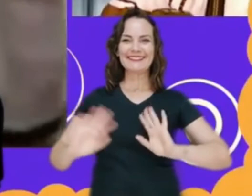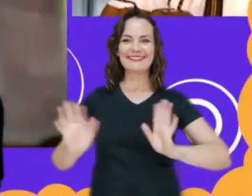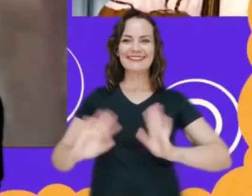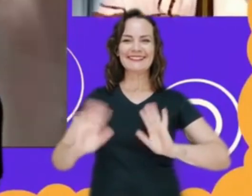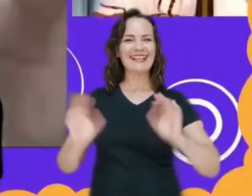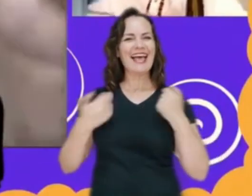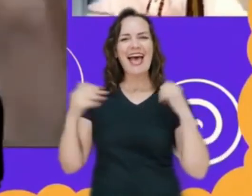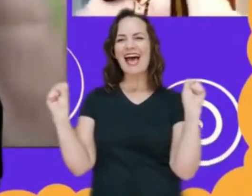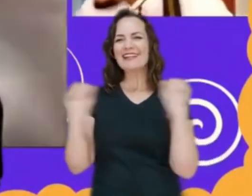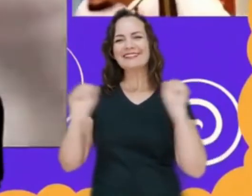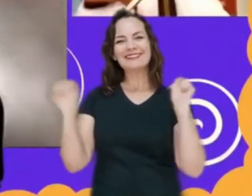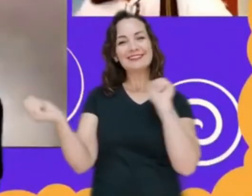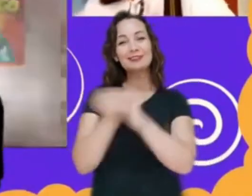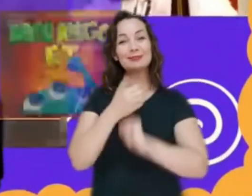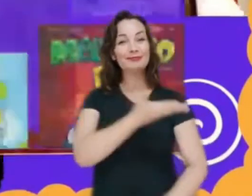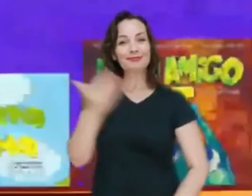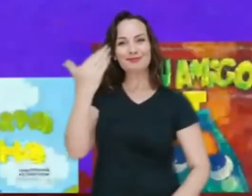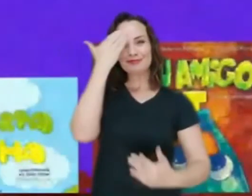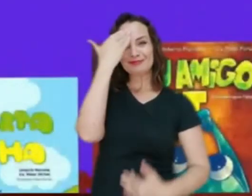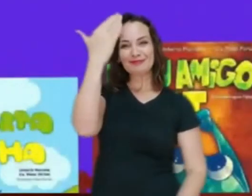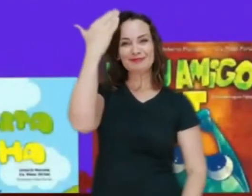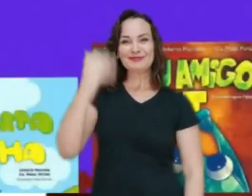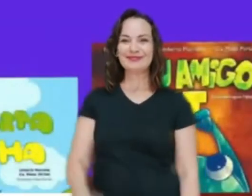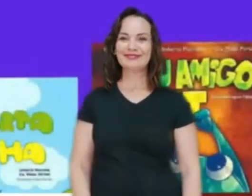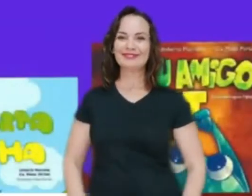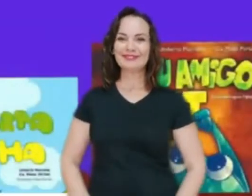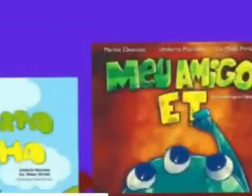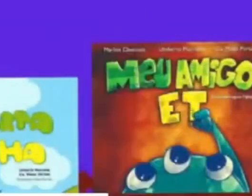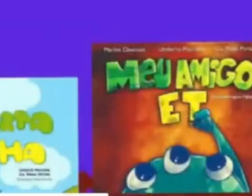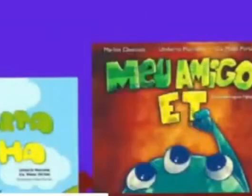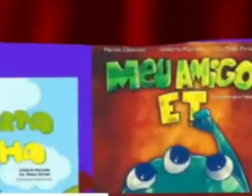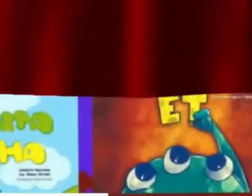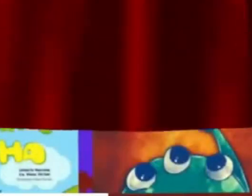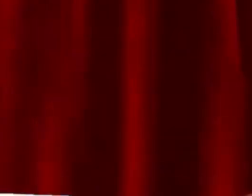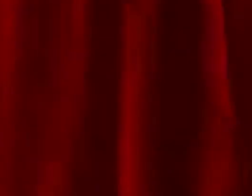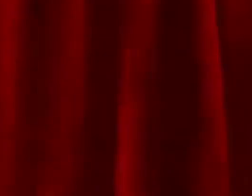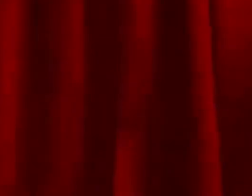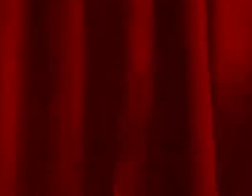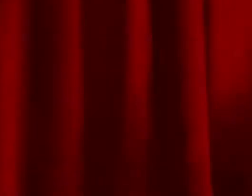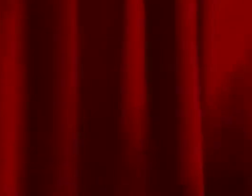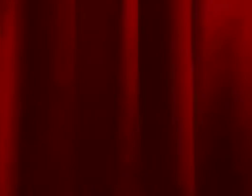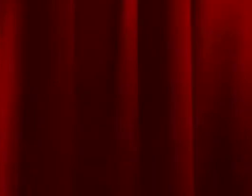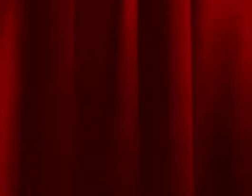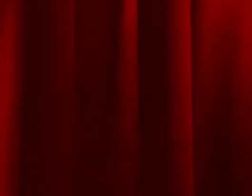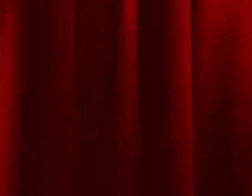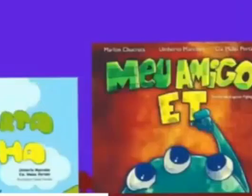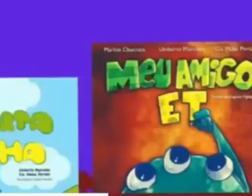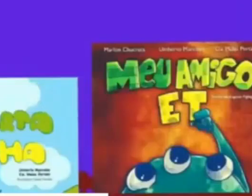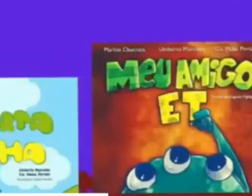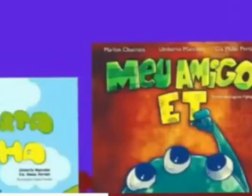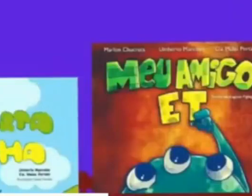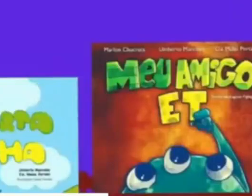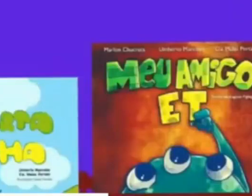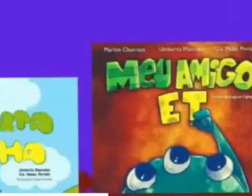Amamos tá com vocês aqui Obrigado Tchau Tchau Tchau Tchau Tchau Tchau Tchau